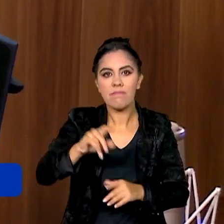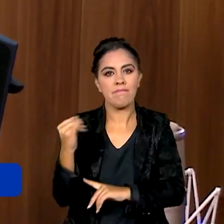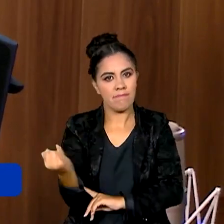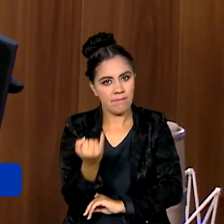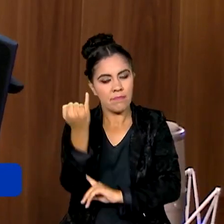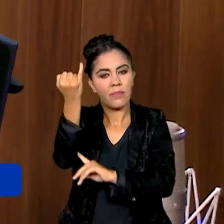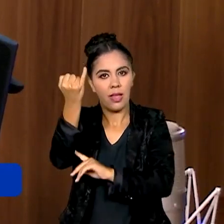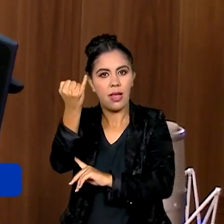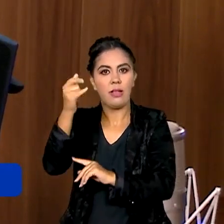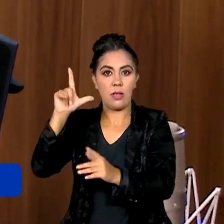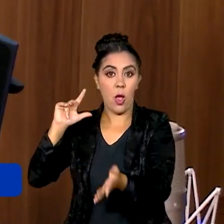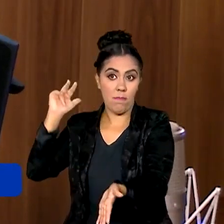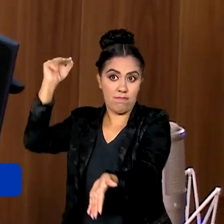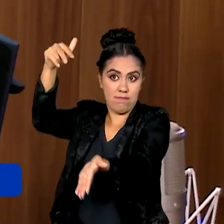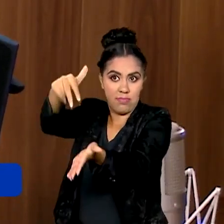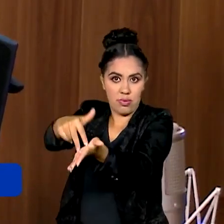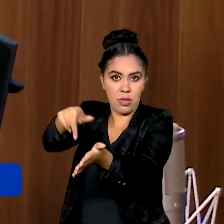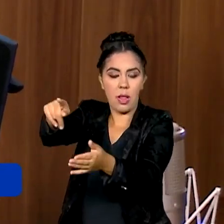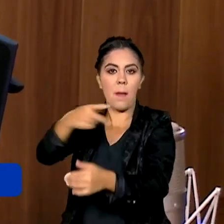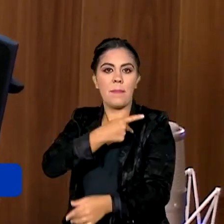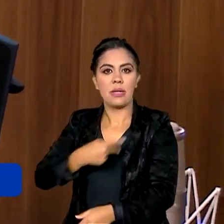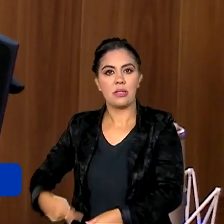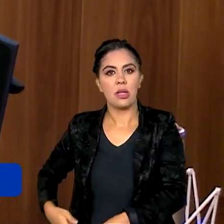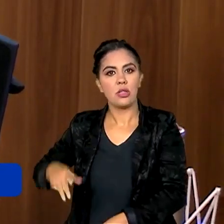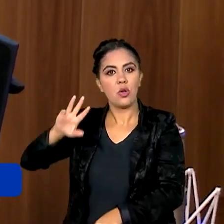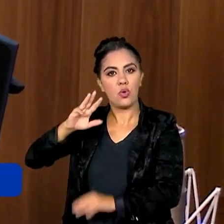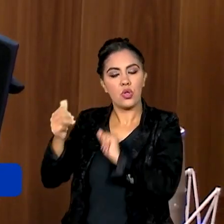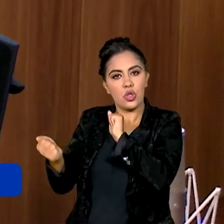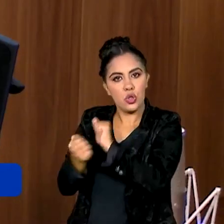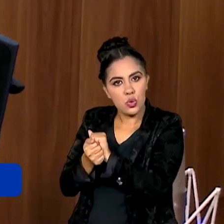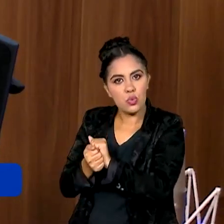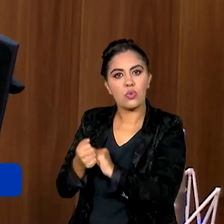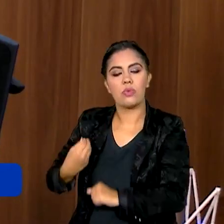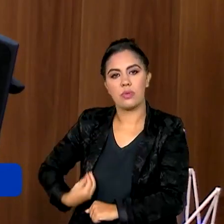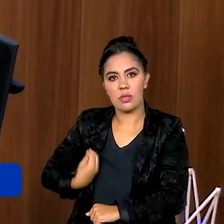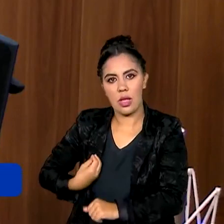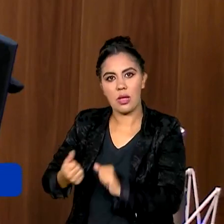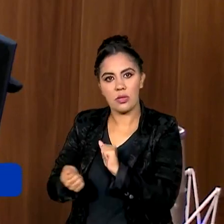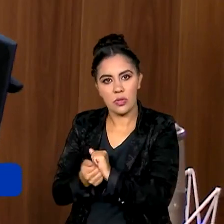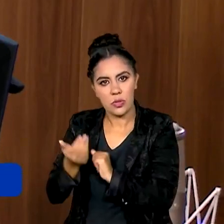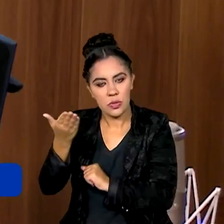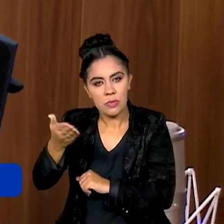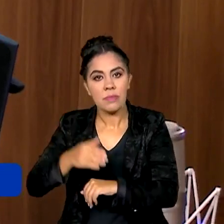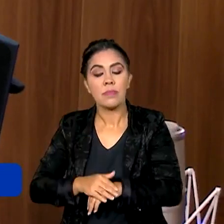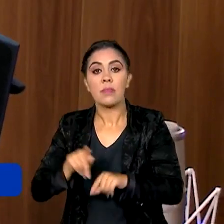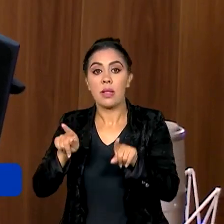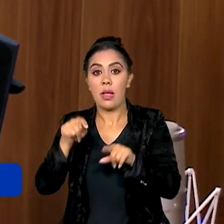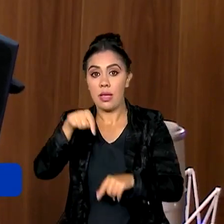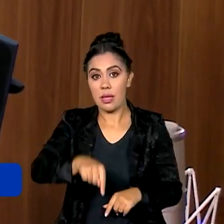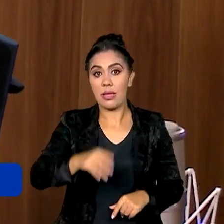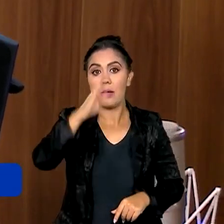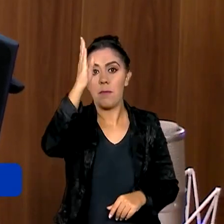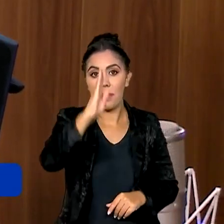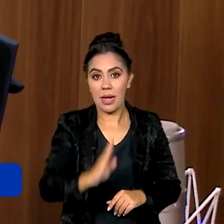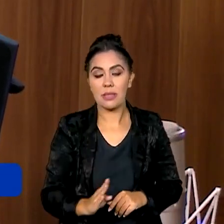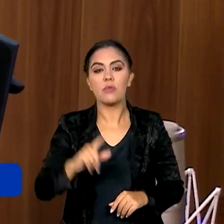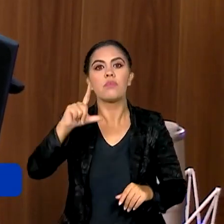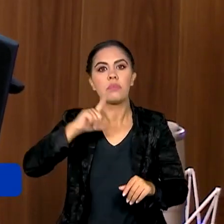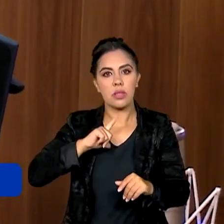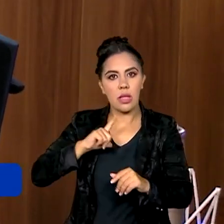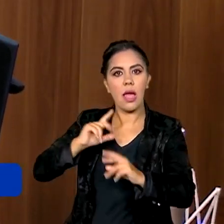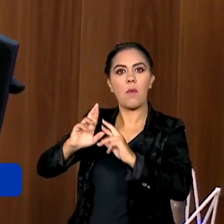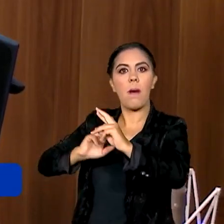ele começa a sua agenda por lá, o presidente Lula vai estar lá para recebê-lo. E o Brasil tem uma relação com a França